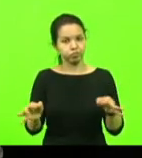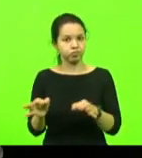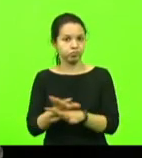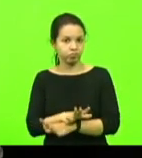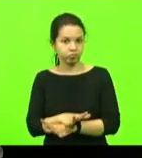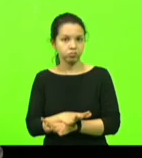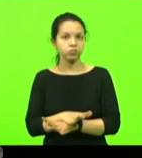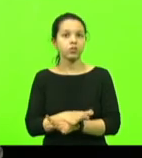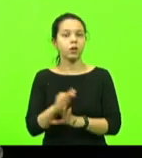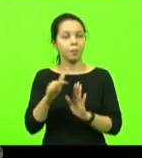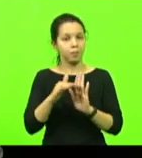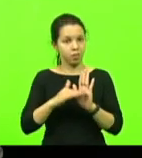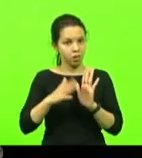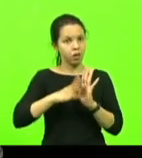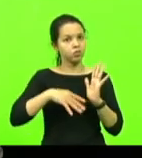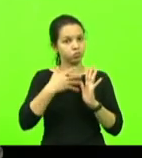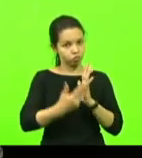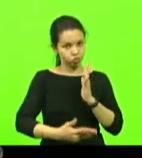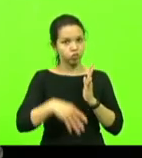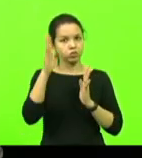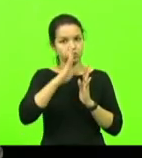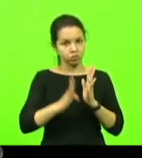Educação, Lei